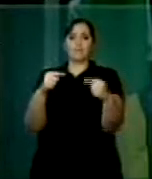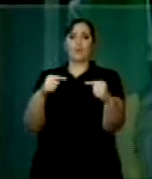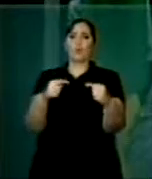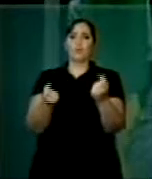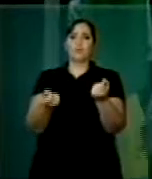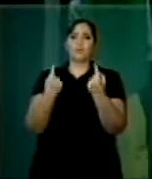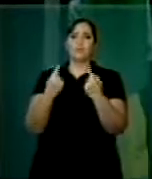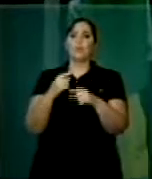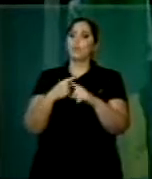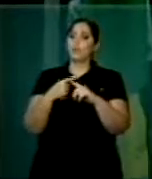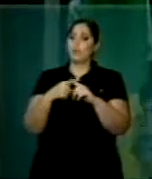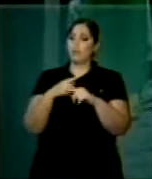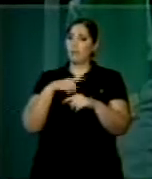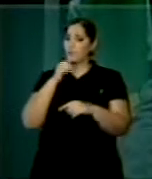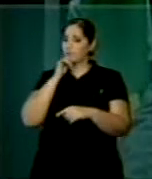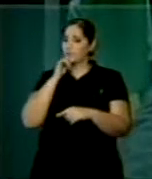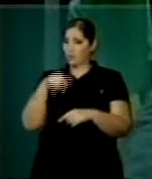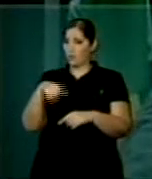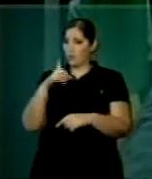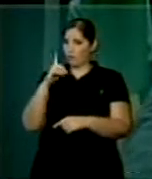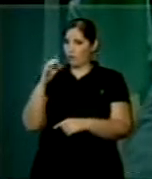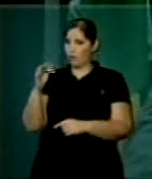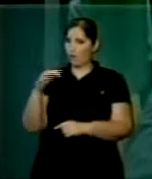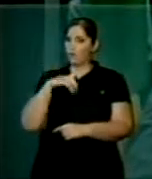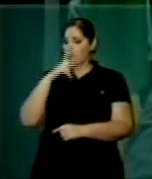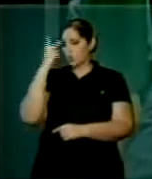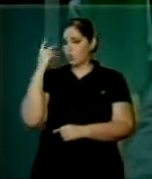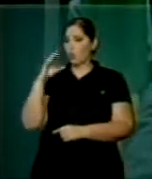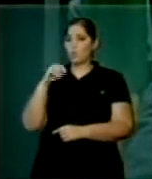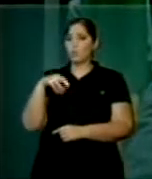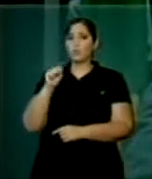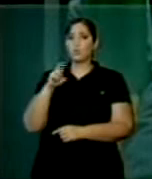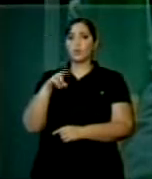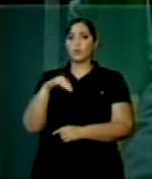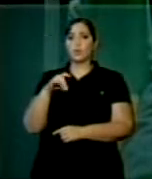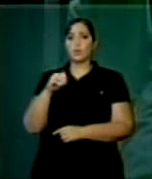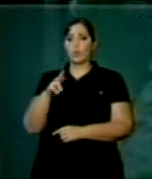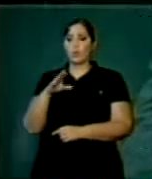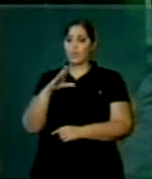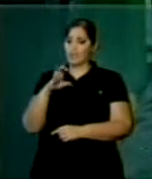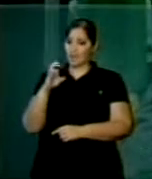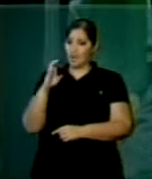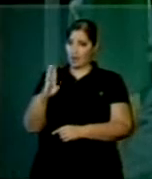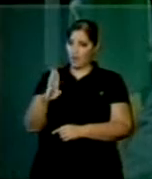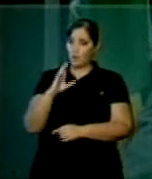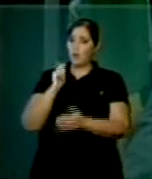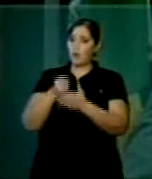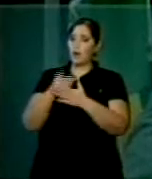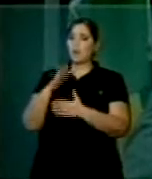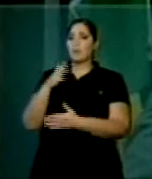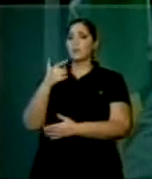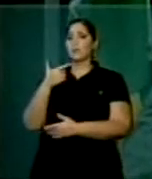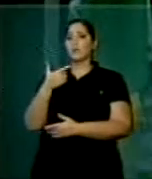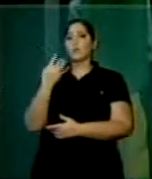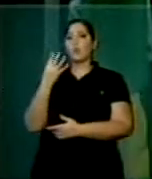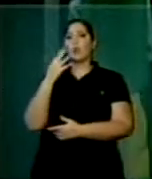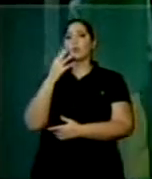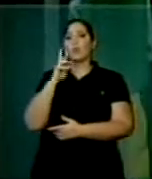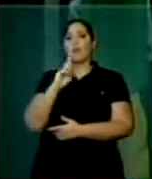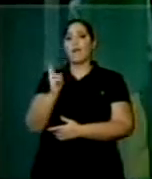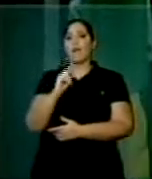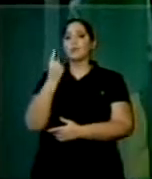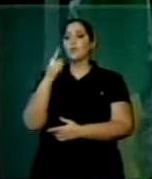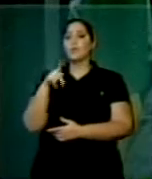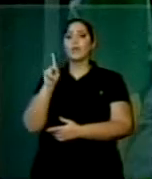o consumidor aqui do Distrito Federal, da SEB, paga em média R$ 24,00 por quilowatt, enquanto